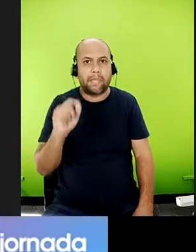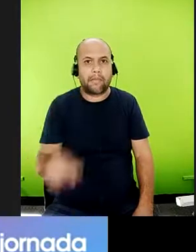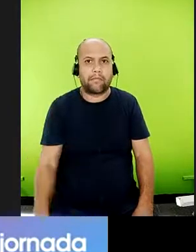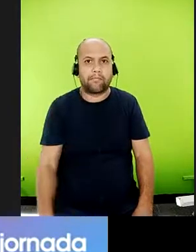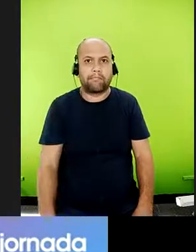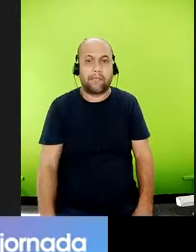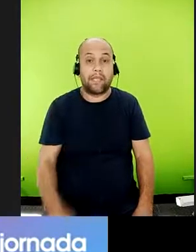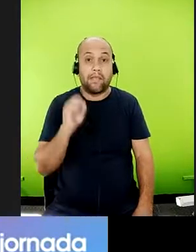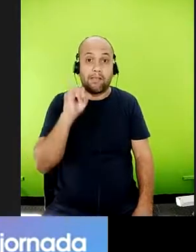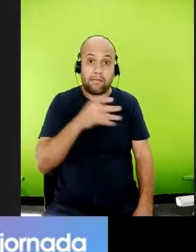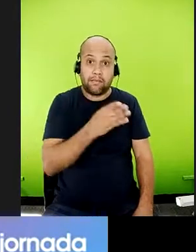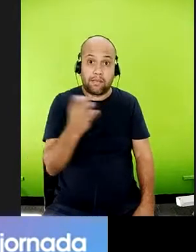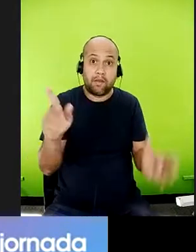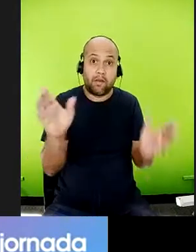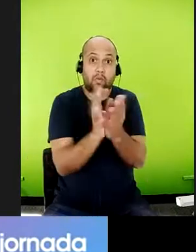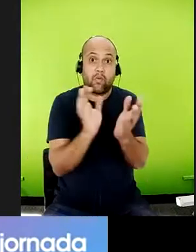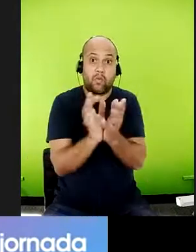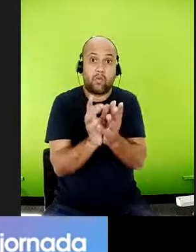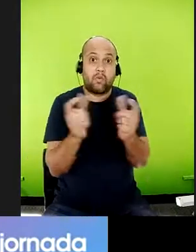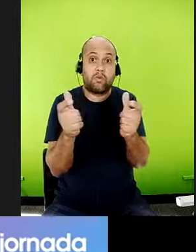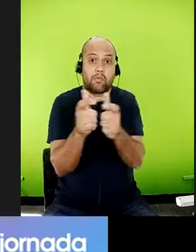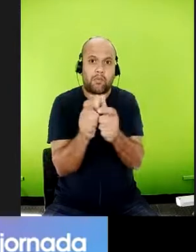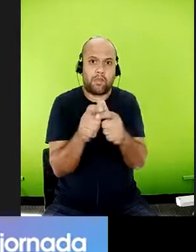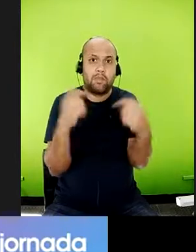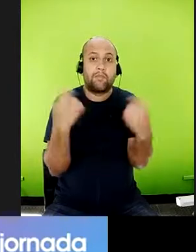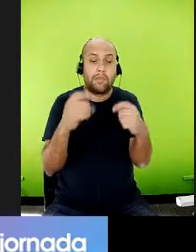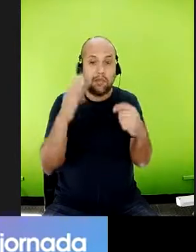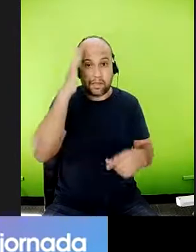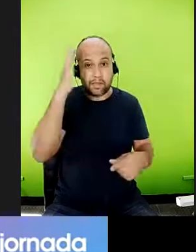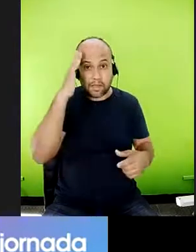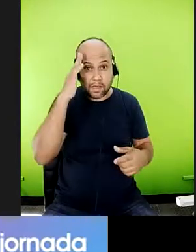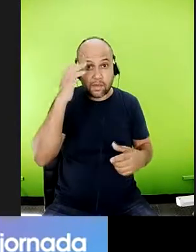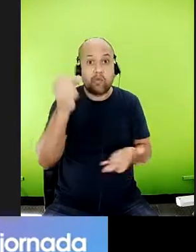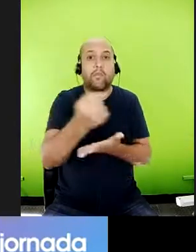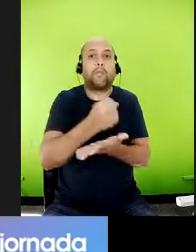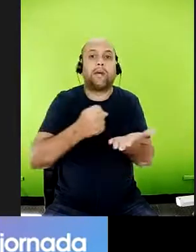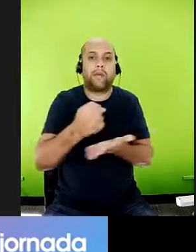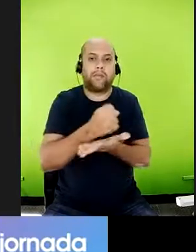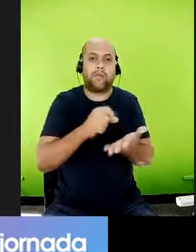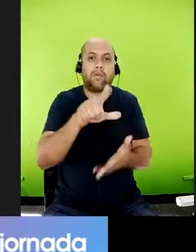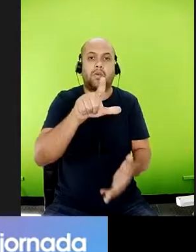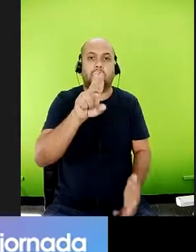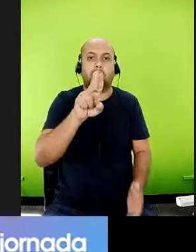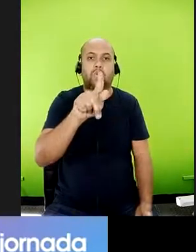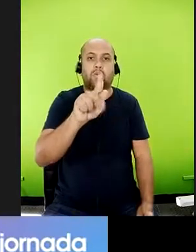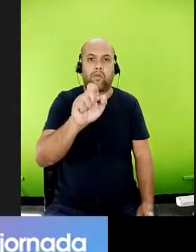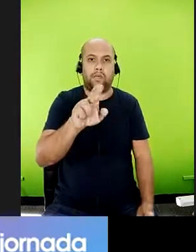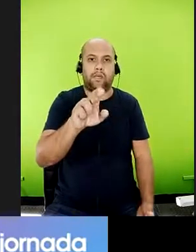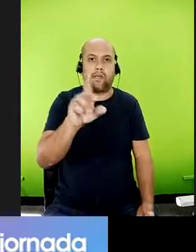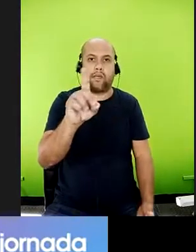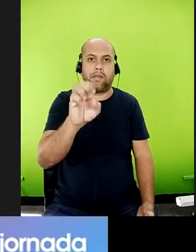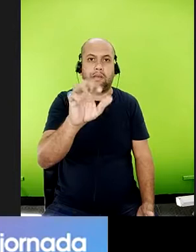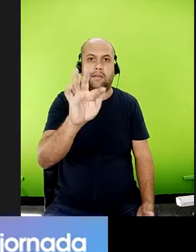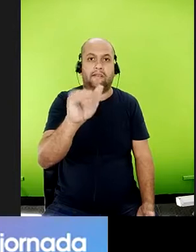se você de algum grupo minorizado você precisa entender o seu lugar de fala e entender o que que você faz para buscar a sua